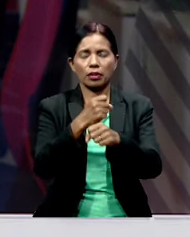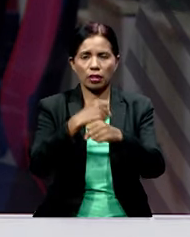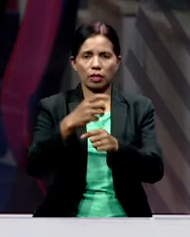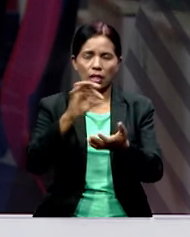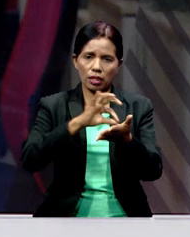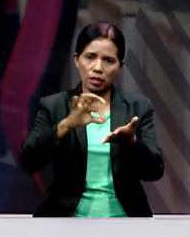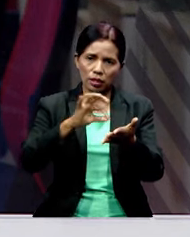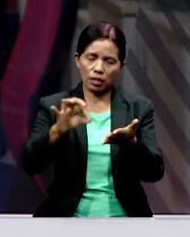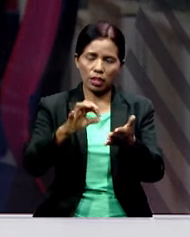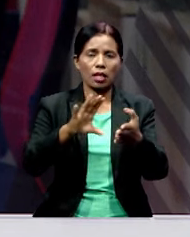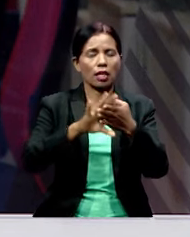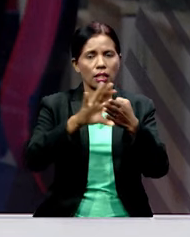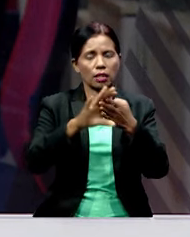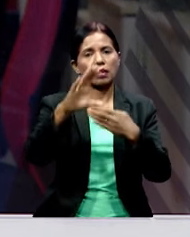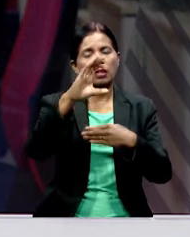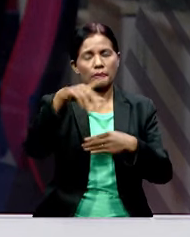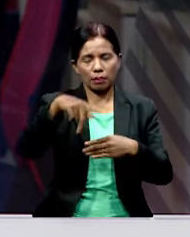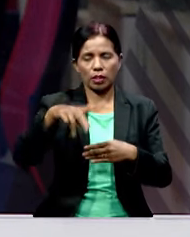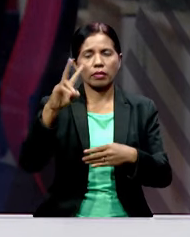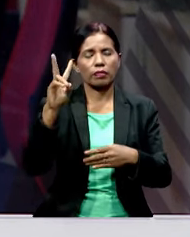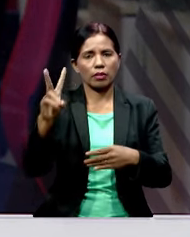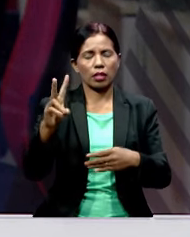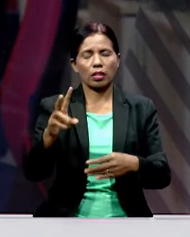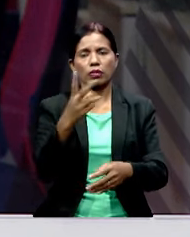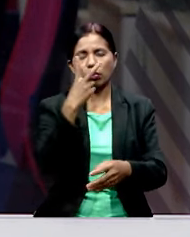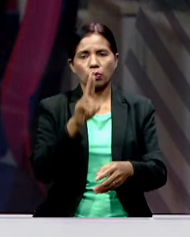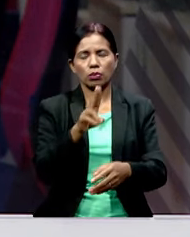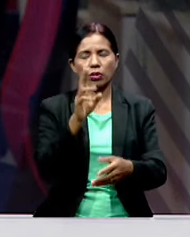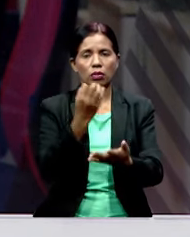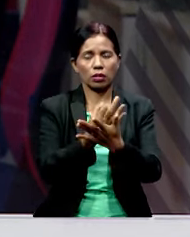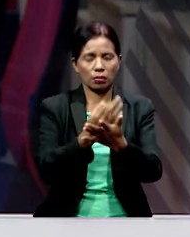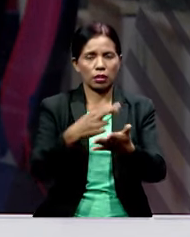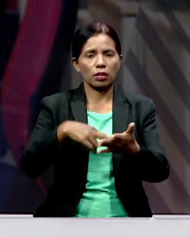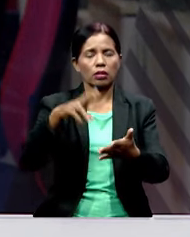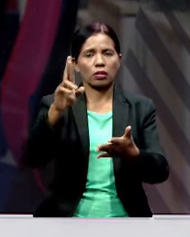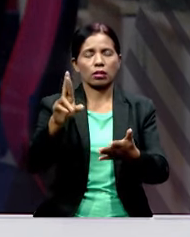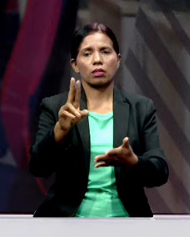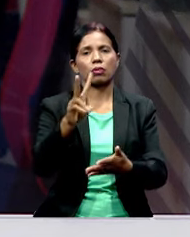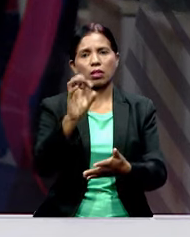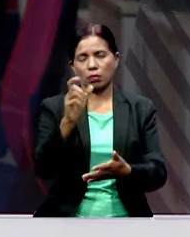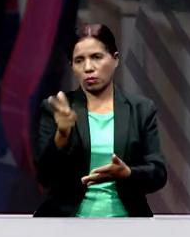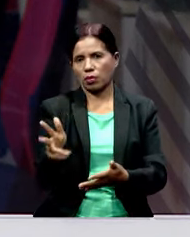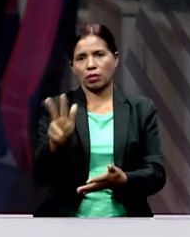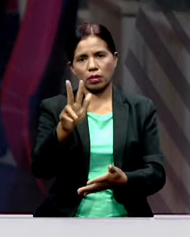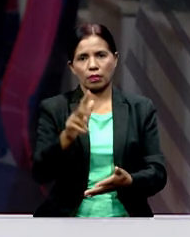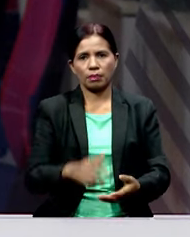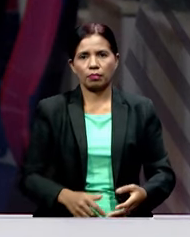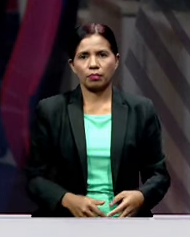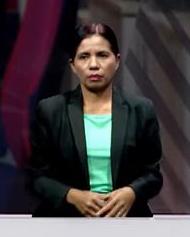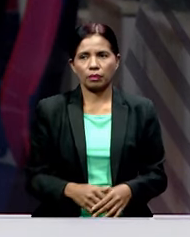assina carta CPV, por executa orçamento retificativo tina reum rua ronulo rassentolo.